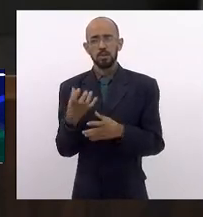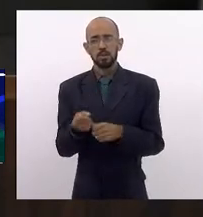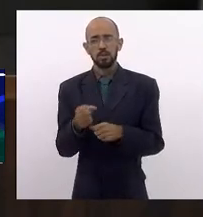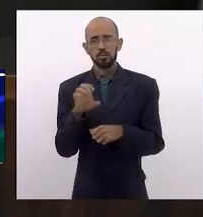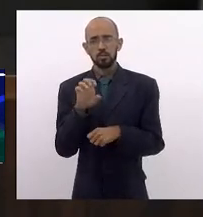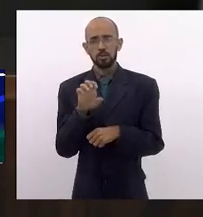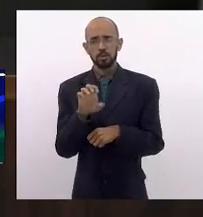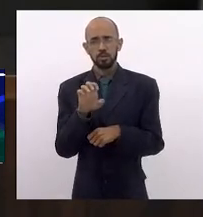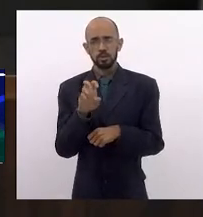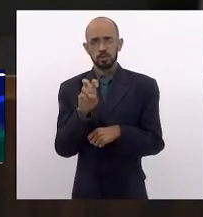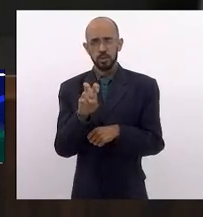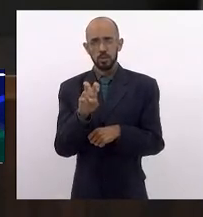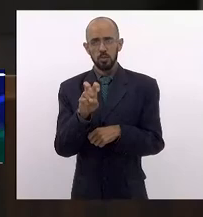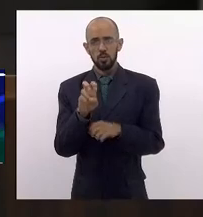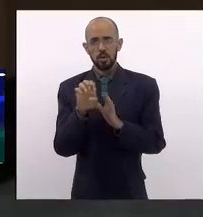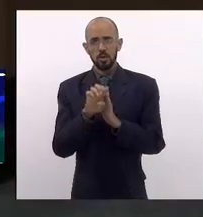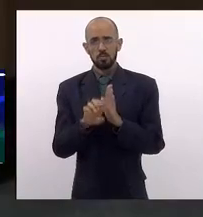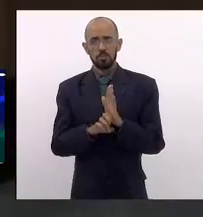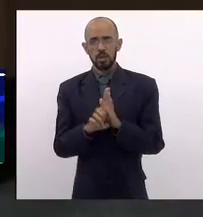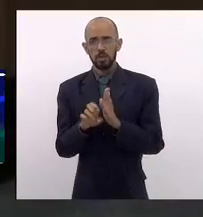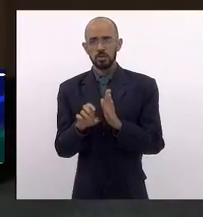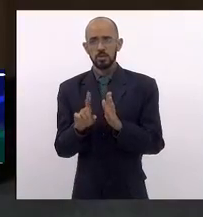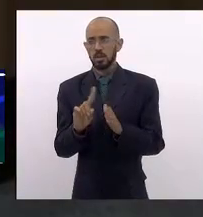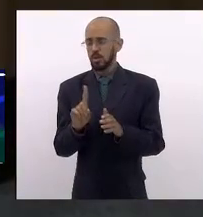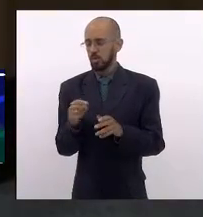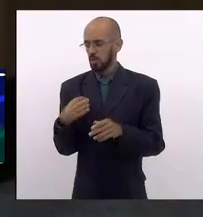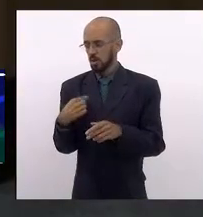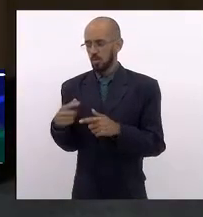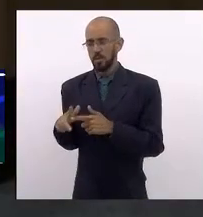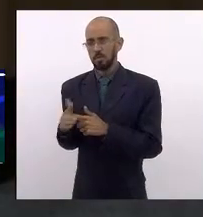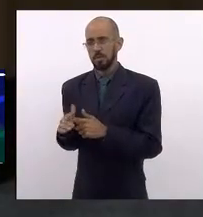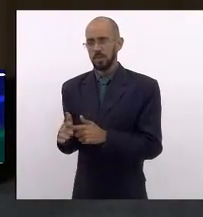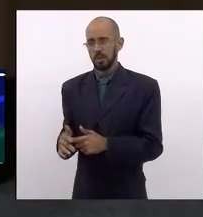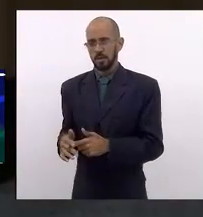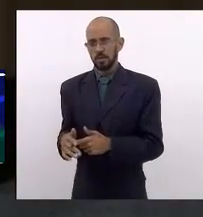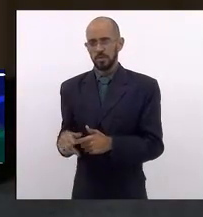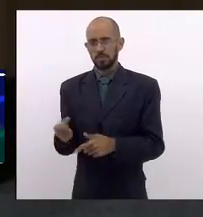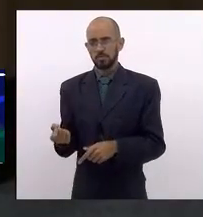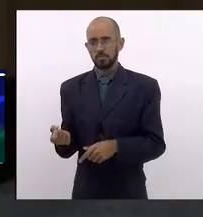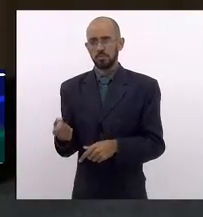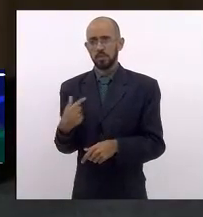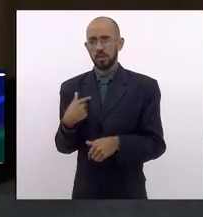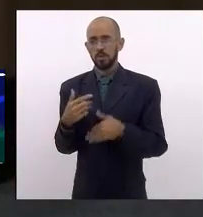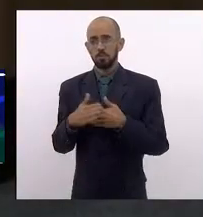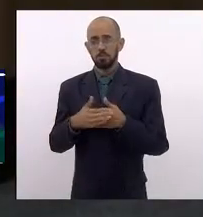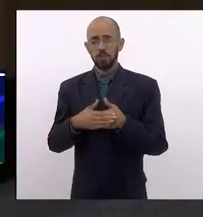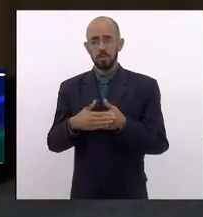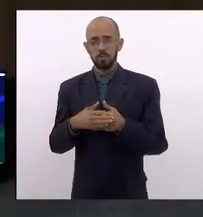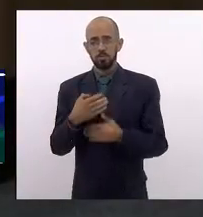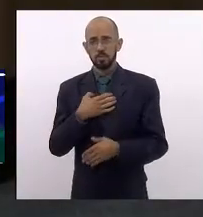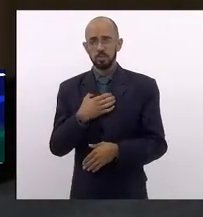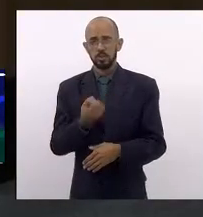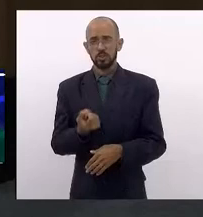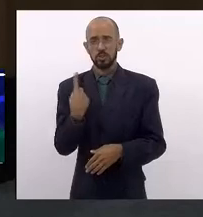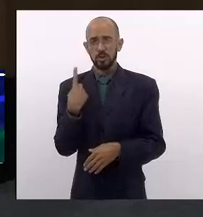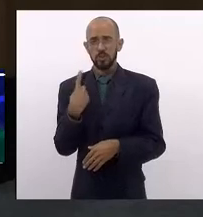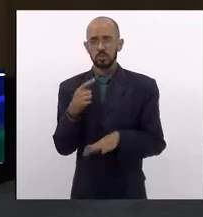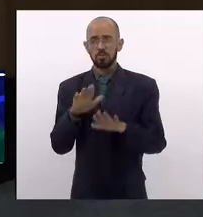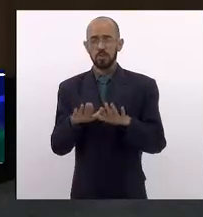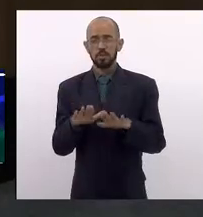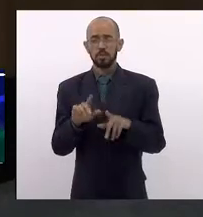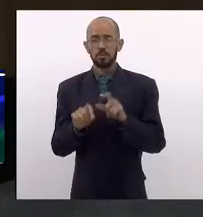armadura pode ser muito bom eu nem lembrei dessa vez ago já ministrei Presidente minha dúvida é a seguinte